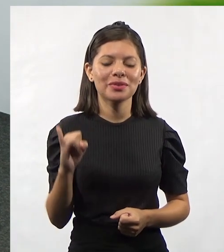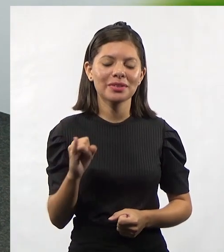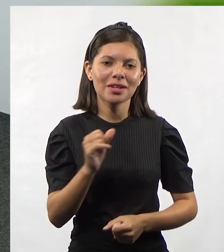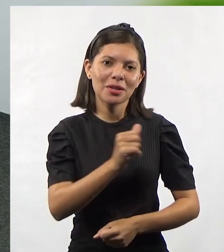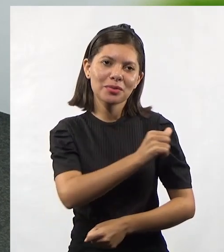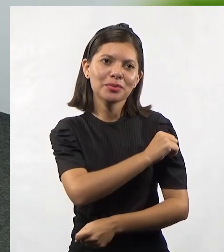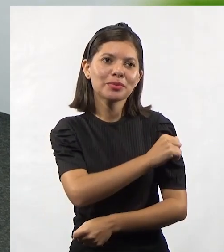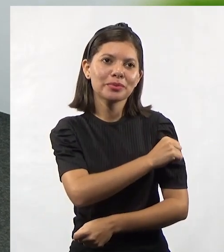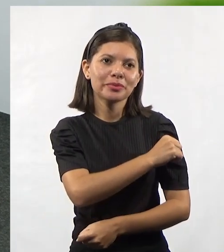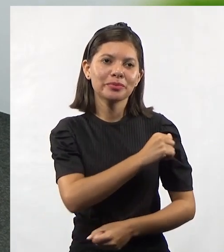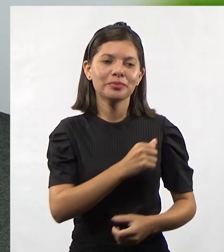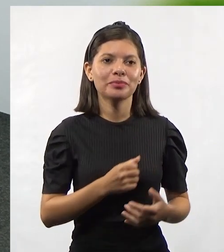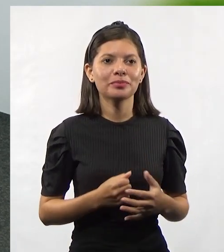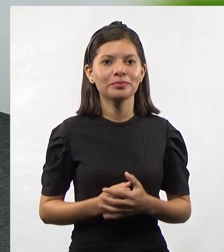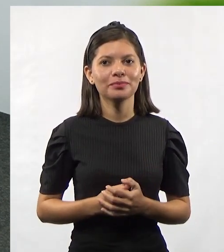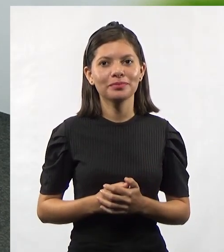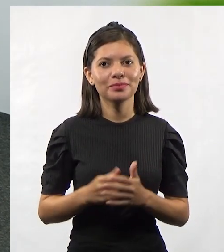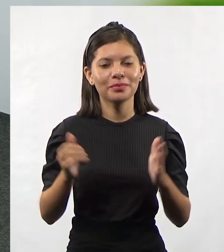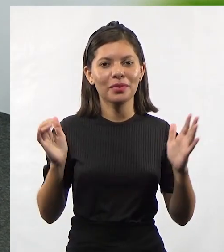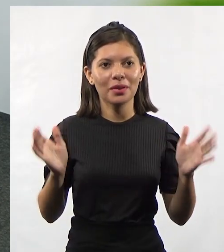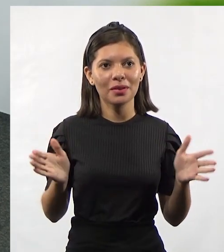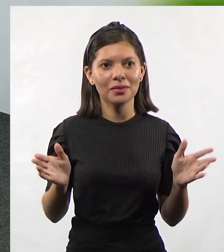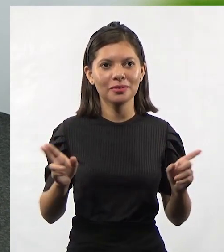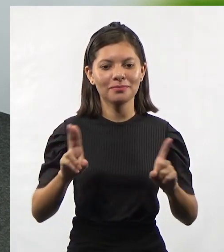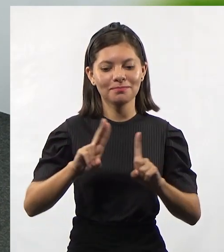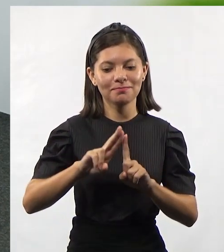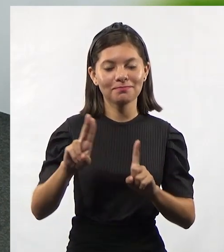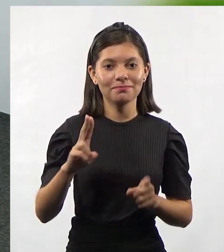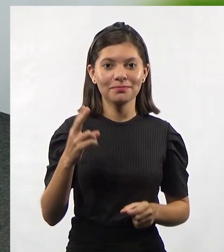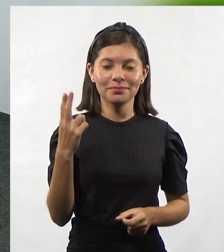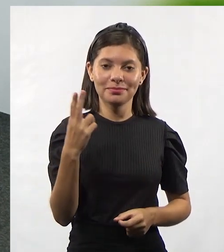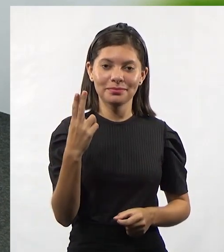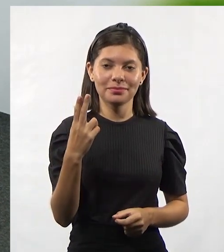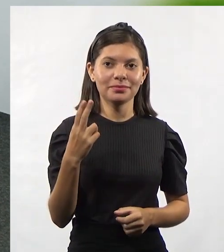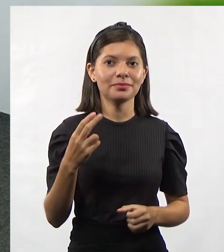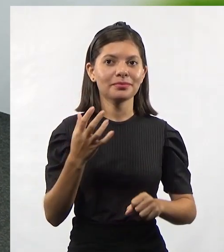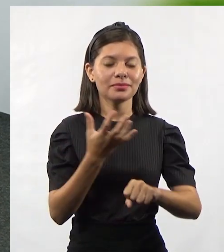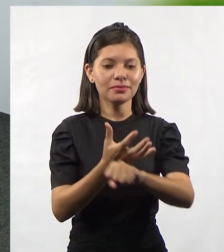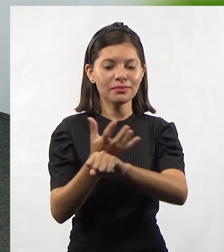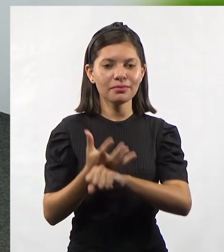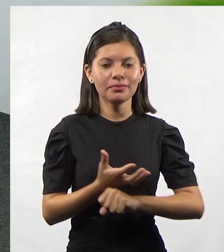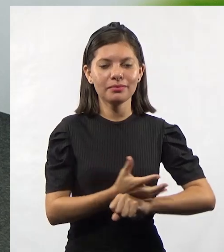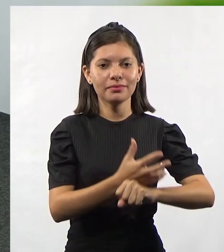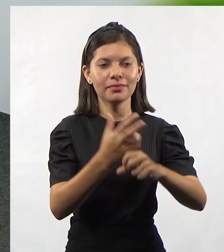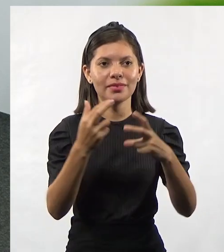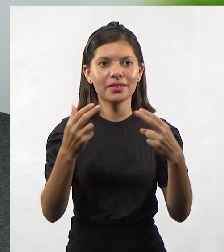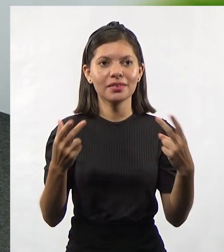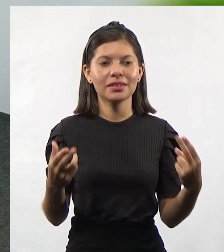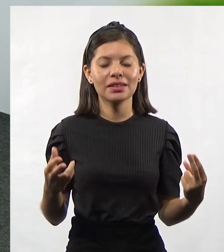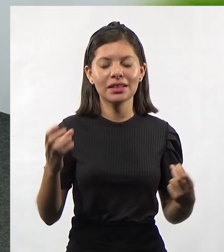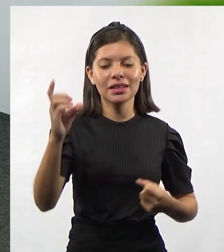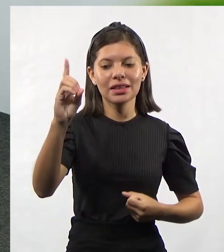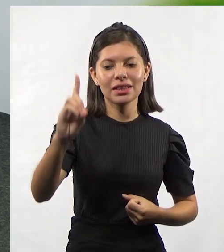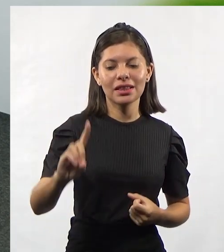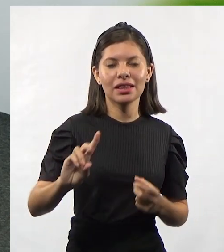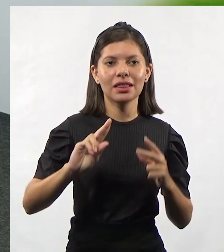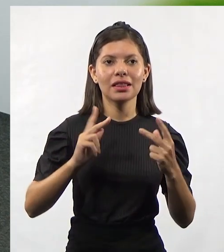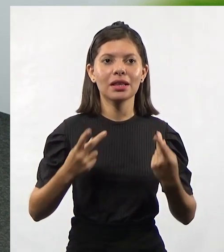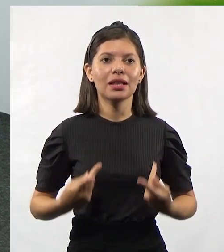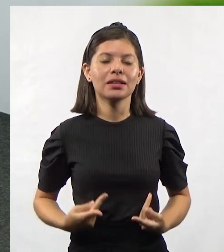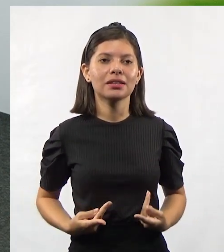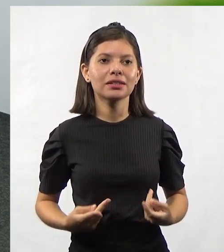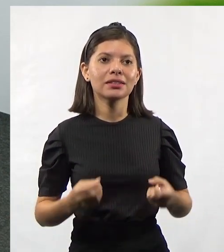Olá, alunas e alunos! Chegamos hoje na nossa unidade 2 da disciplina Diversidade, Direitos Humanos e